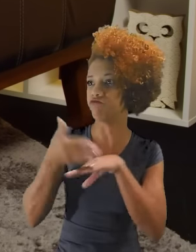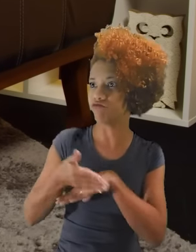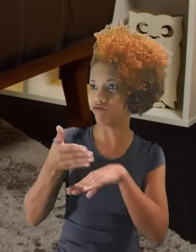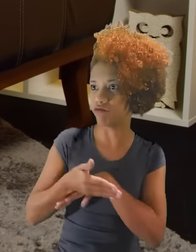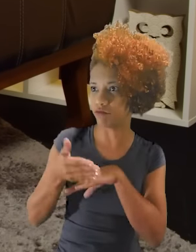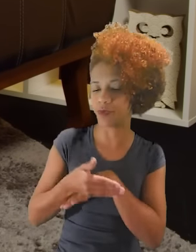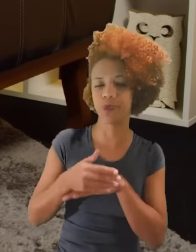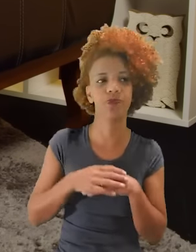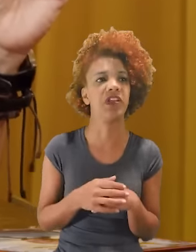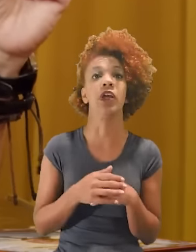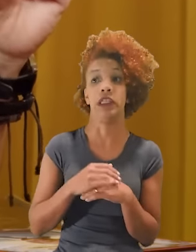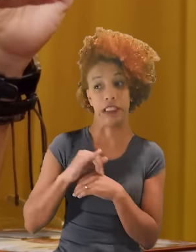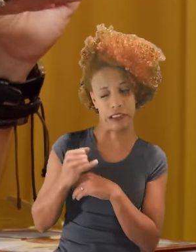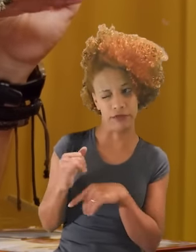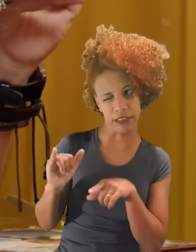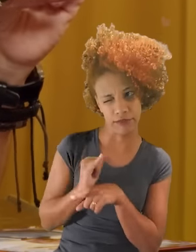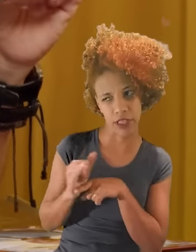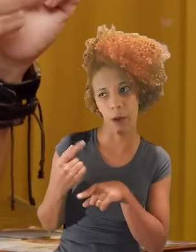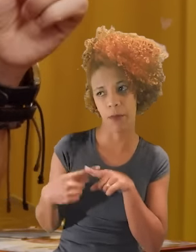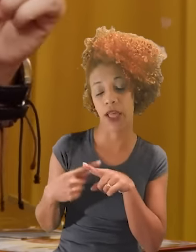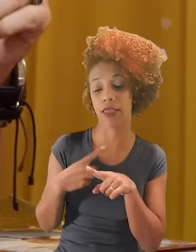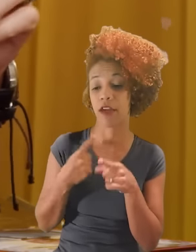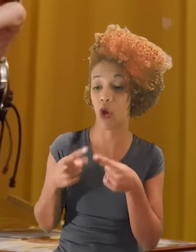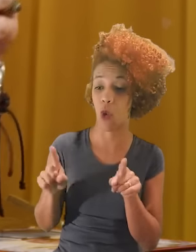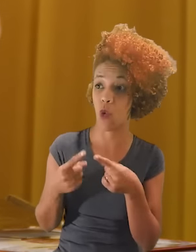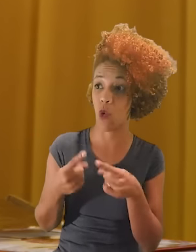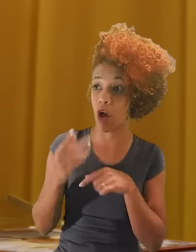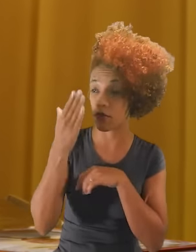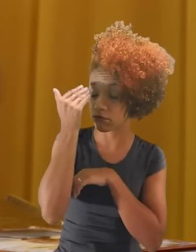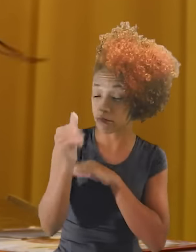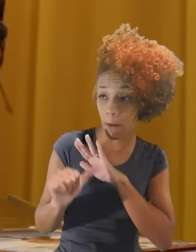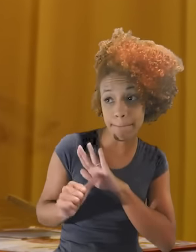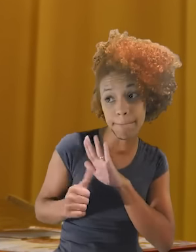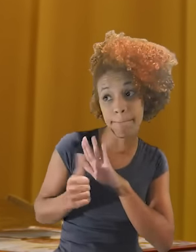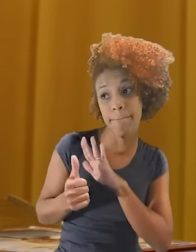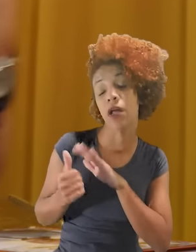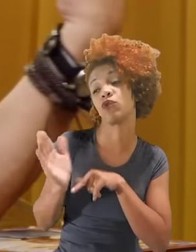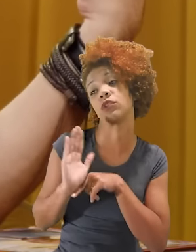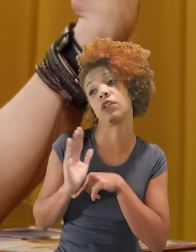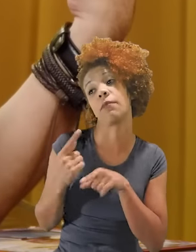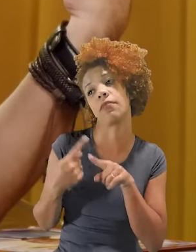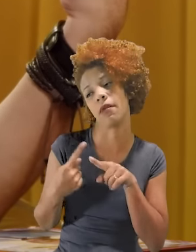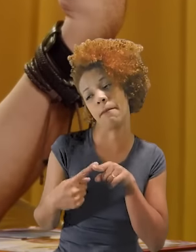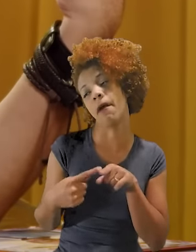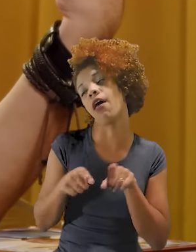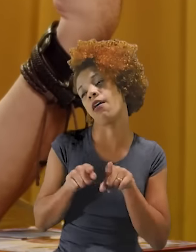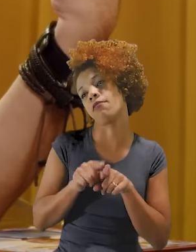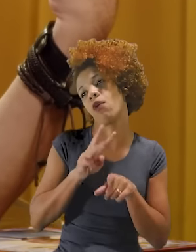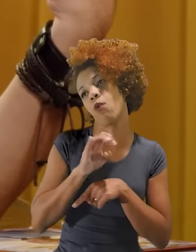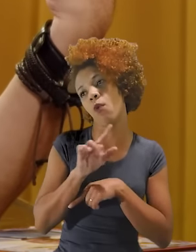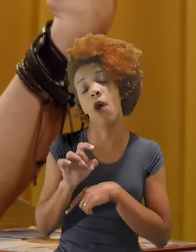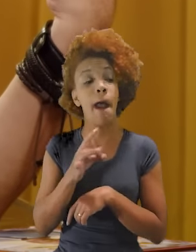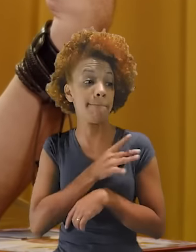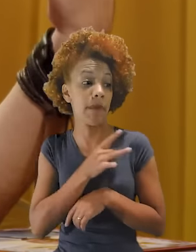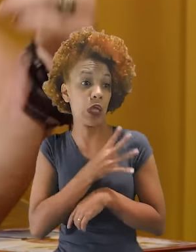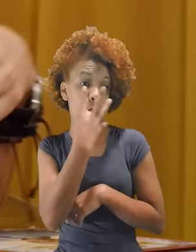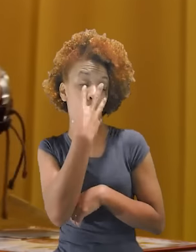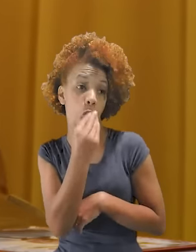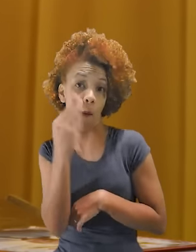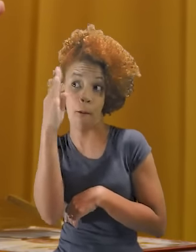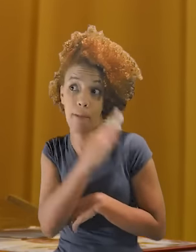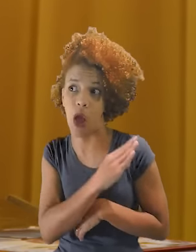cartaz. Legal. E foi um grande gancho também, porque tinha música, né? Foi o primeiro grande sucesso musical do cinema, também foi do Walt Disney, que era Quem Tem Medo do Lobo Mau,